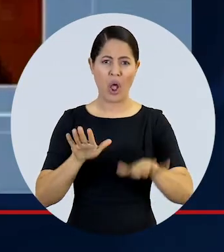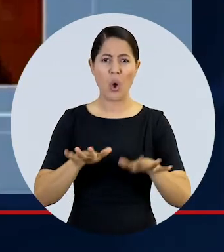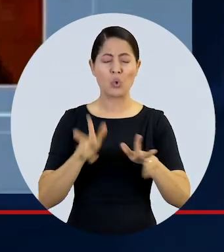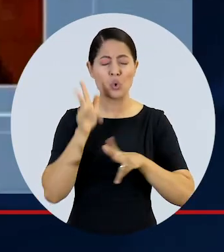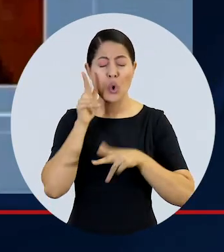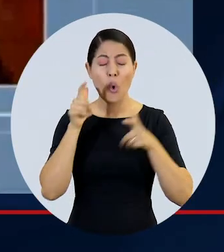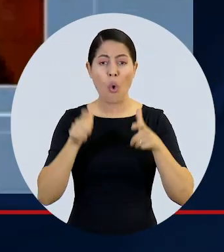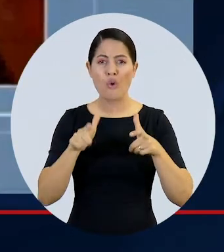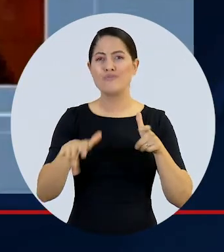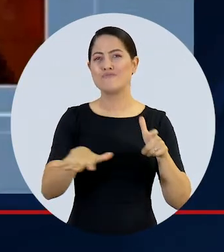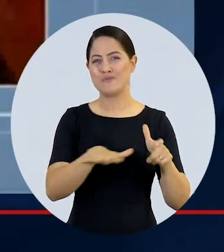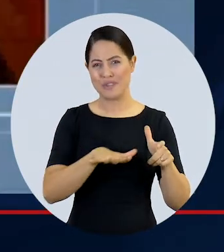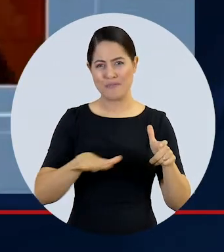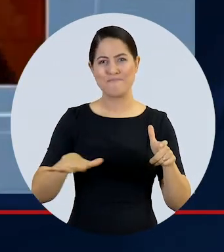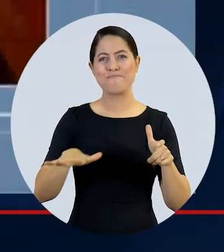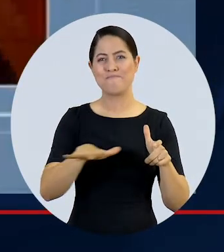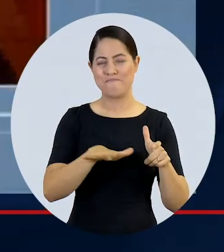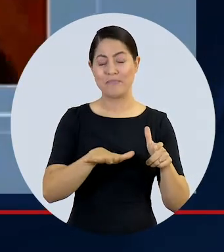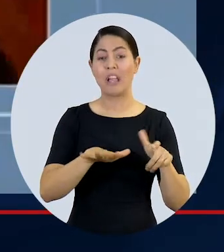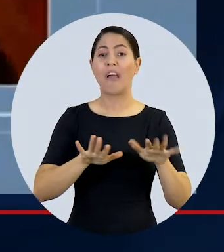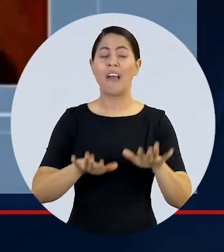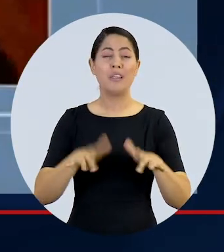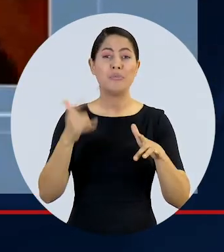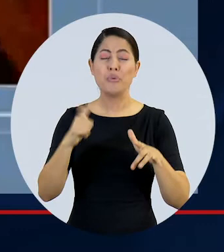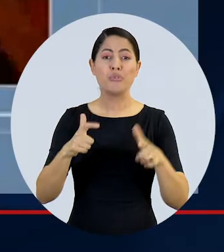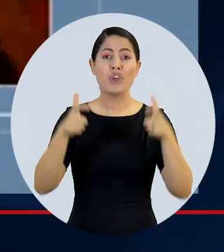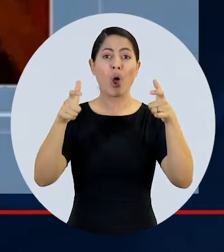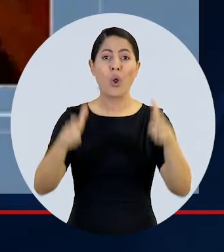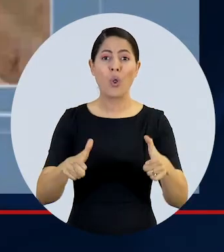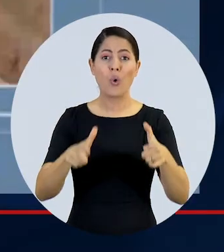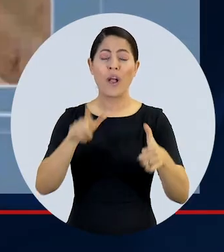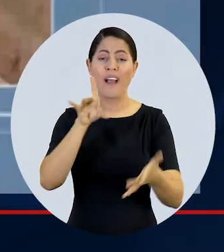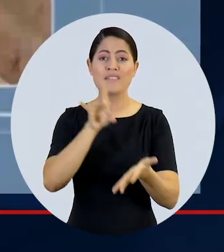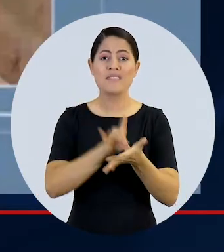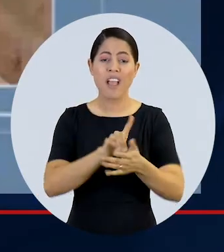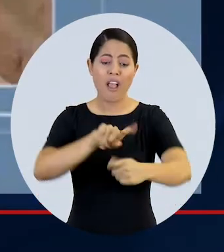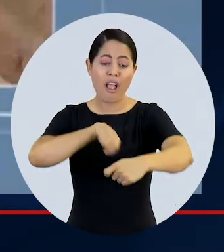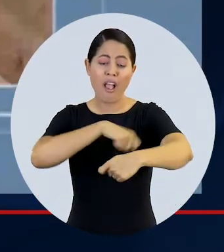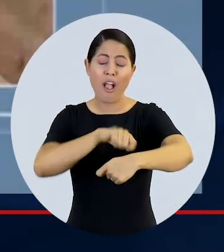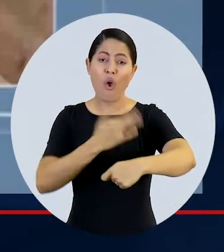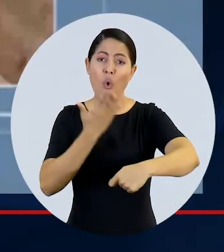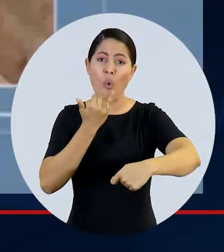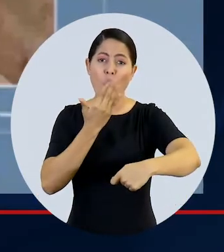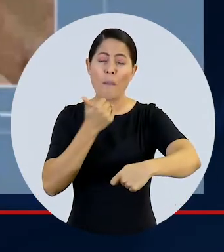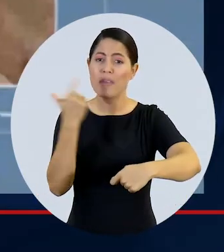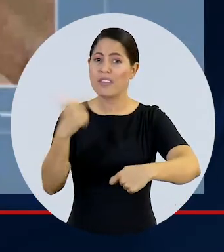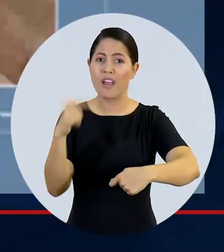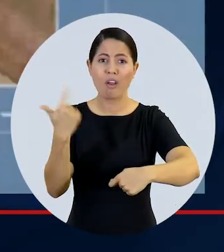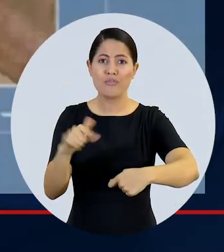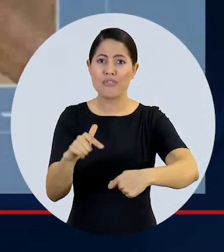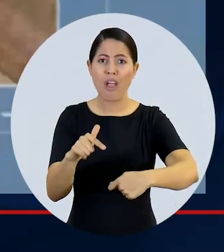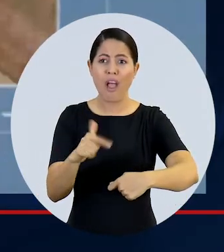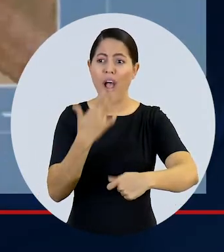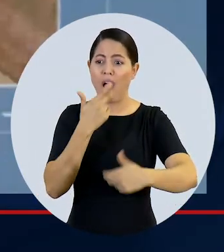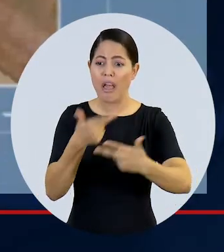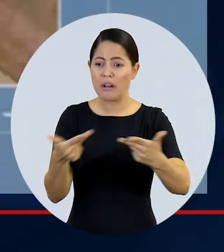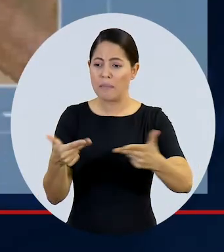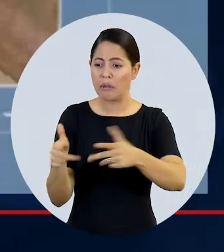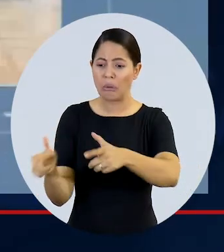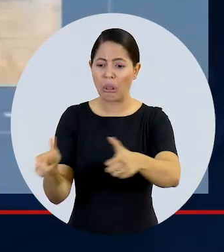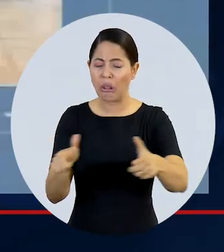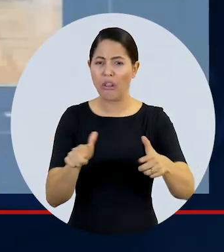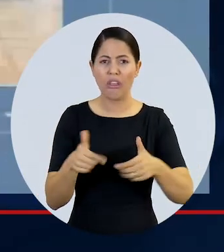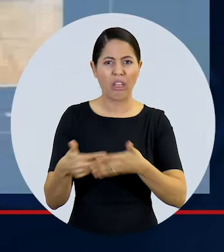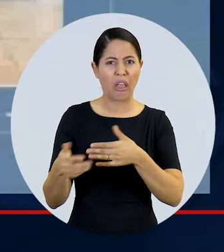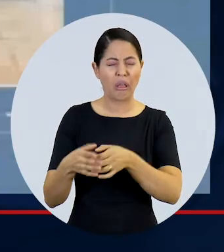muitos deles estavam dormindo no chão. Não tinha local adequado para preparo de refeição e para a guarda de refeição, os